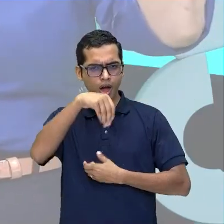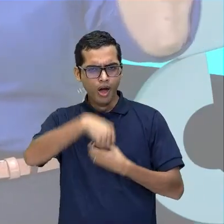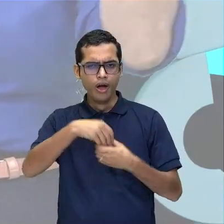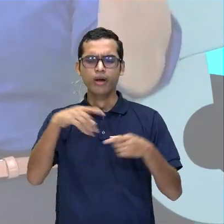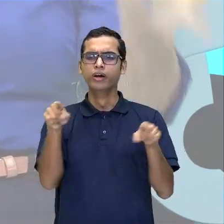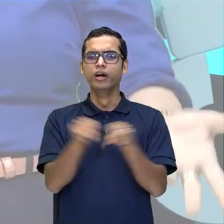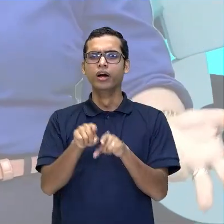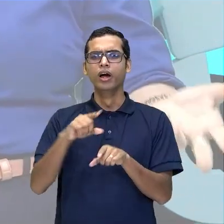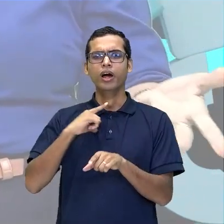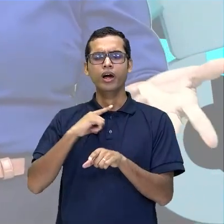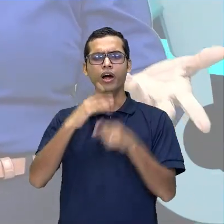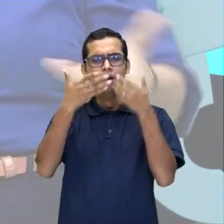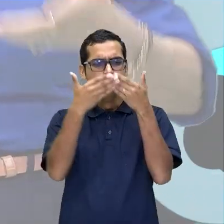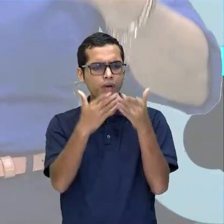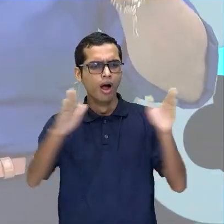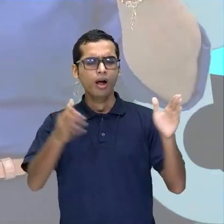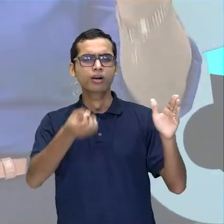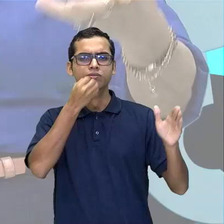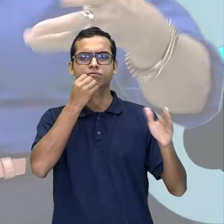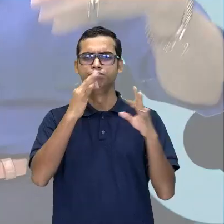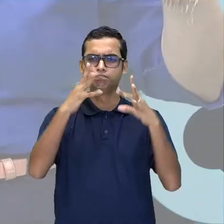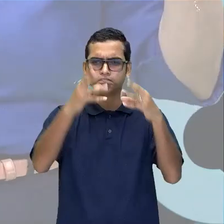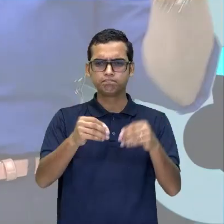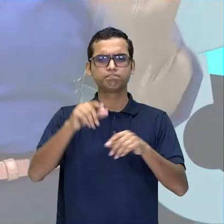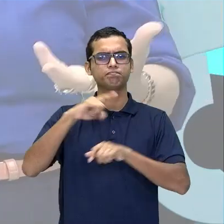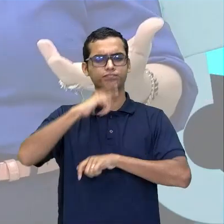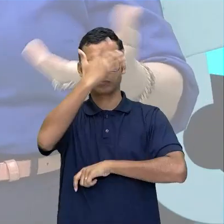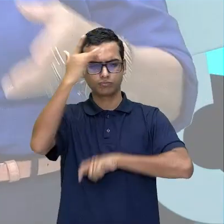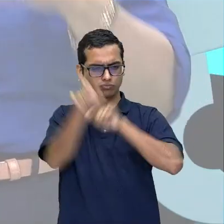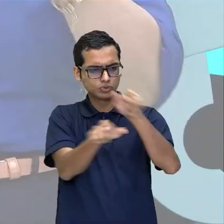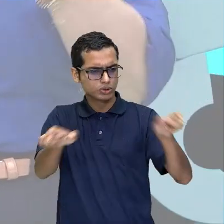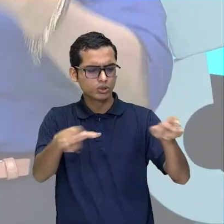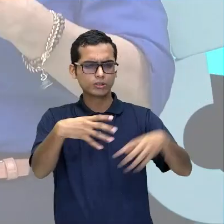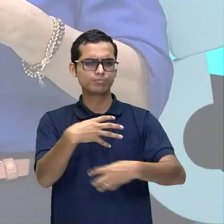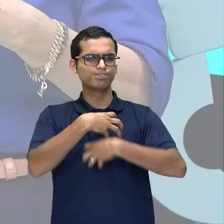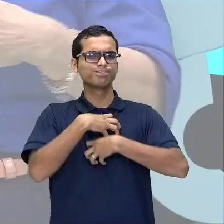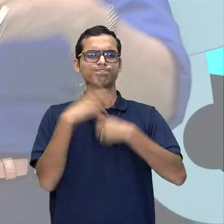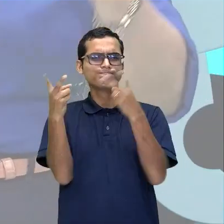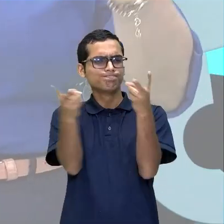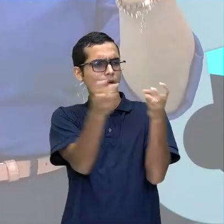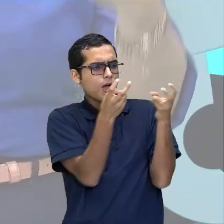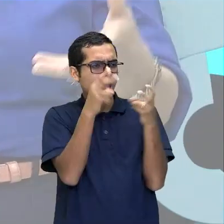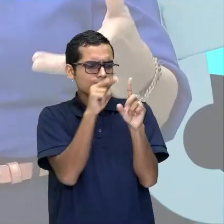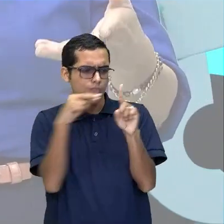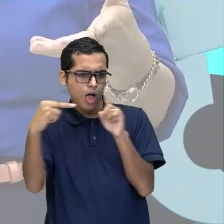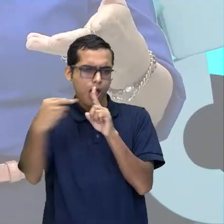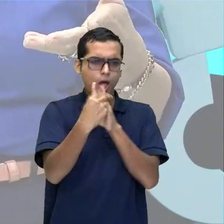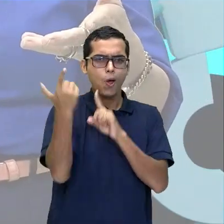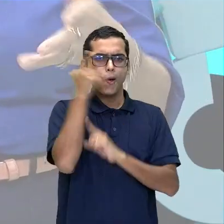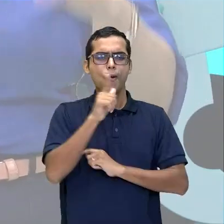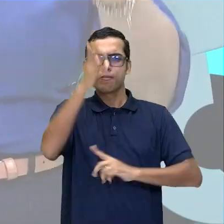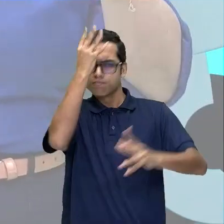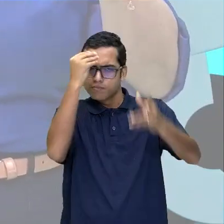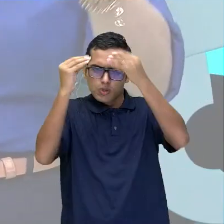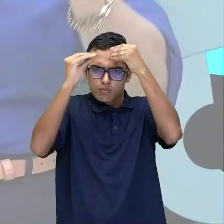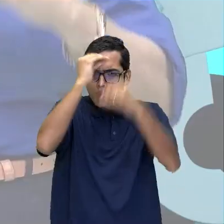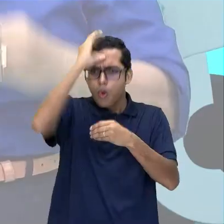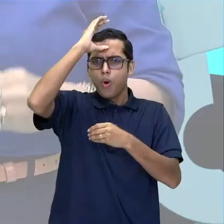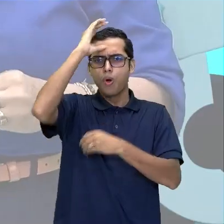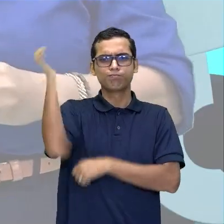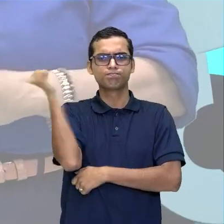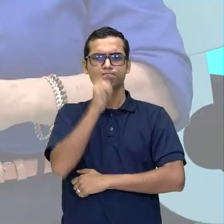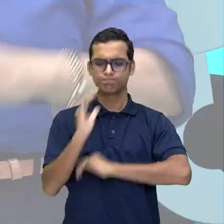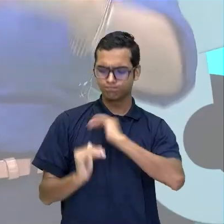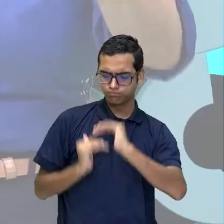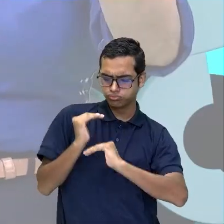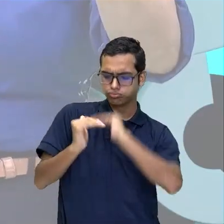abertas para todos os modos de ver, de sentir e de construir o conhecimento, né? Conhecimento,